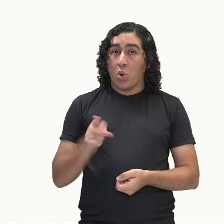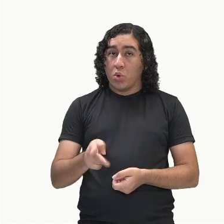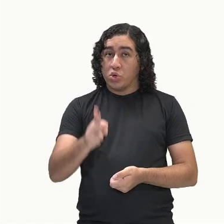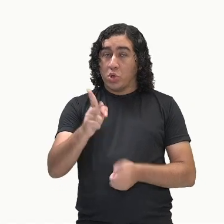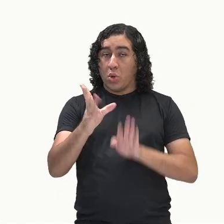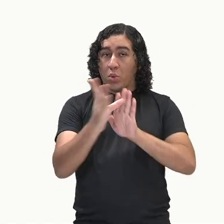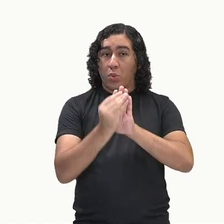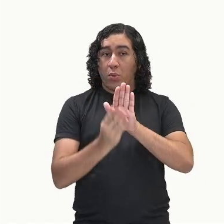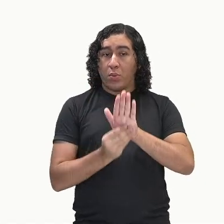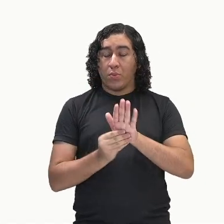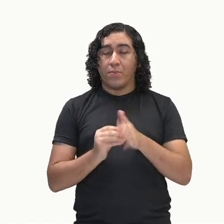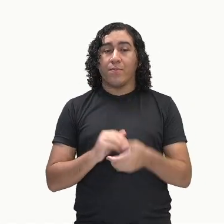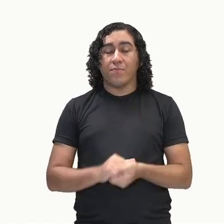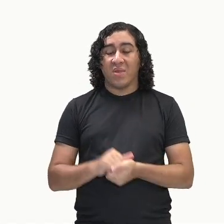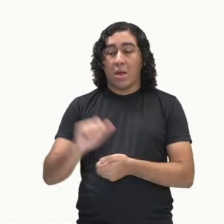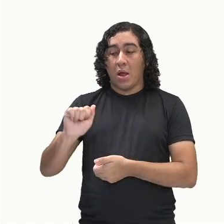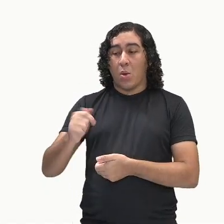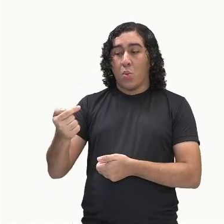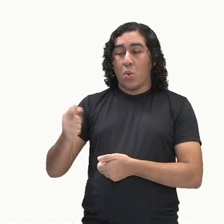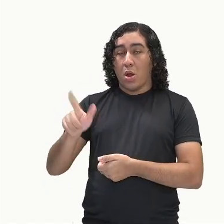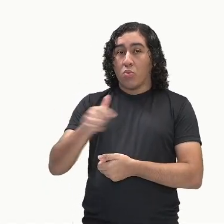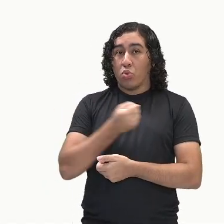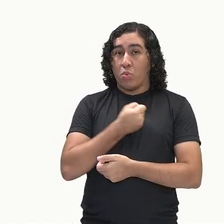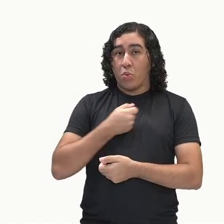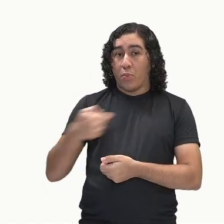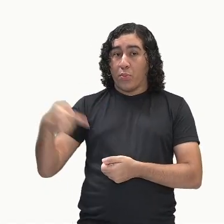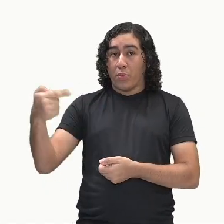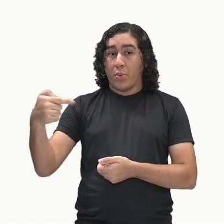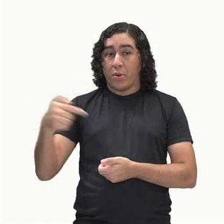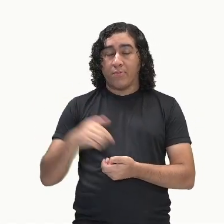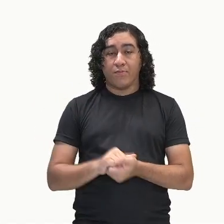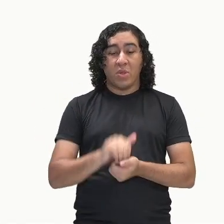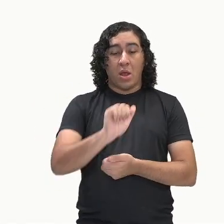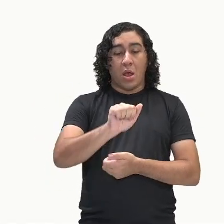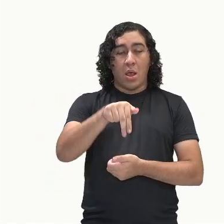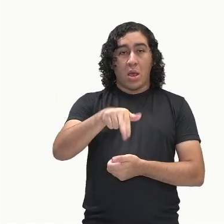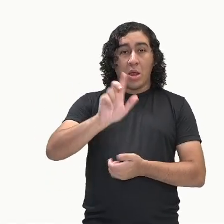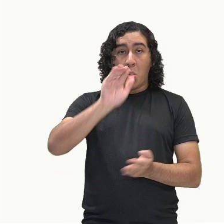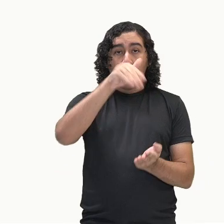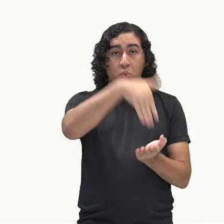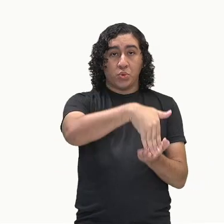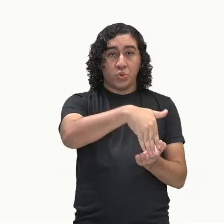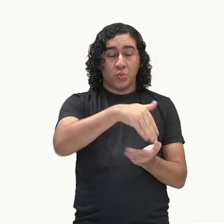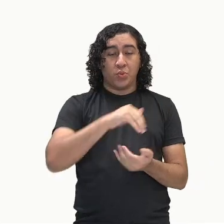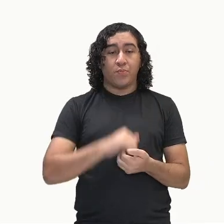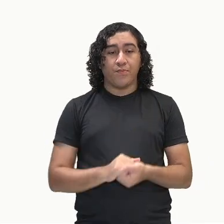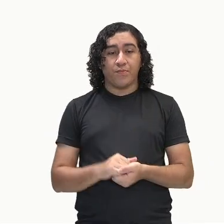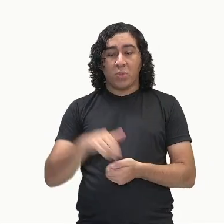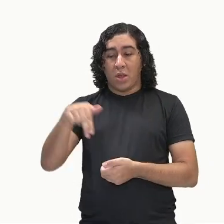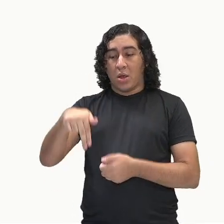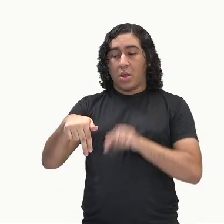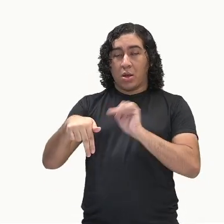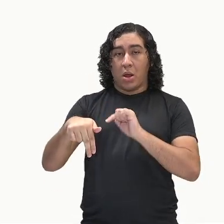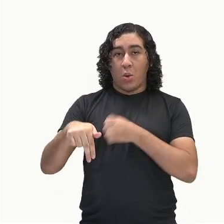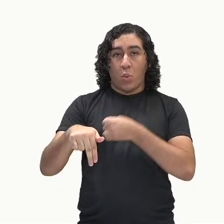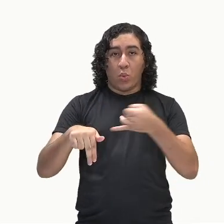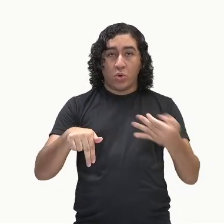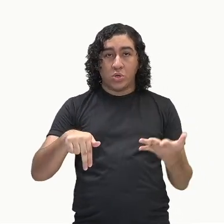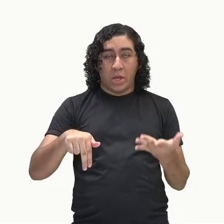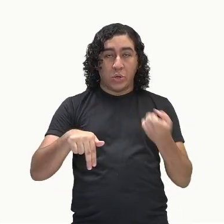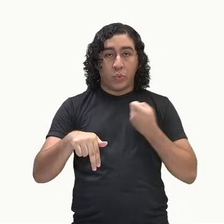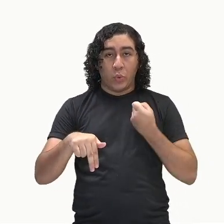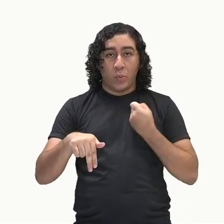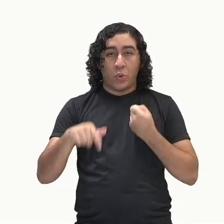A1 é o primeiro termo, a N é o último termo da sequência, tá? E N é a quantidade de